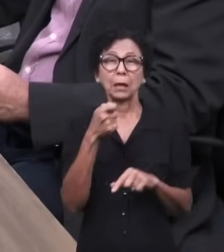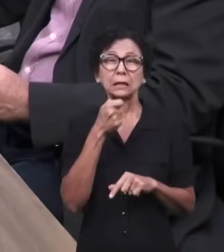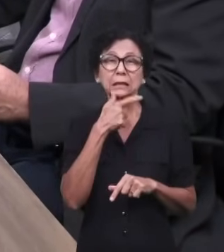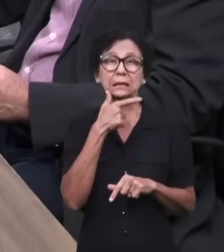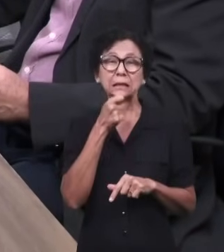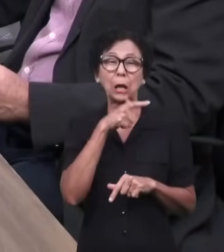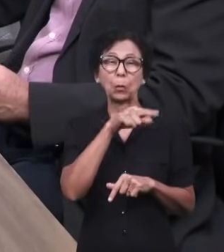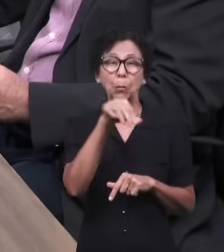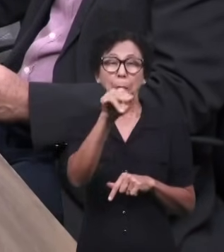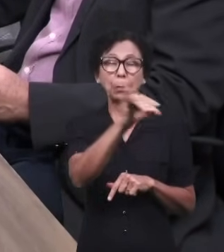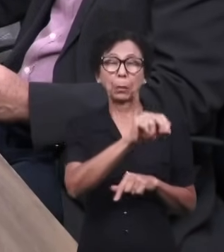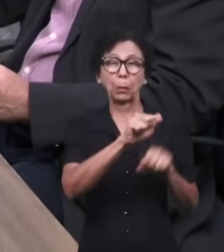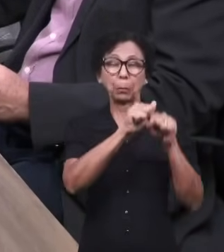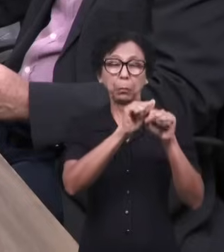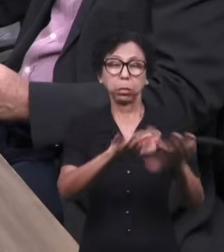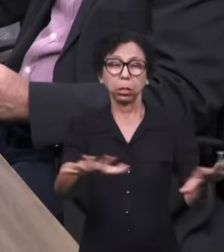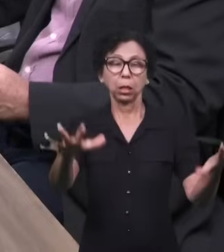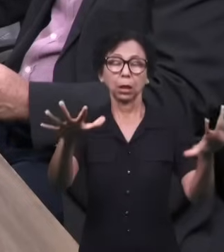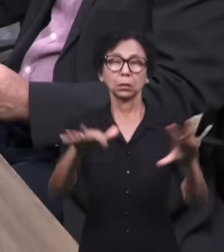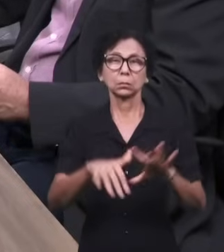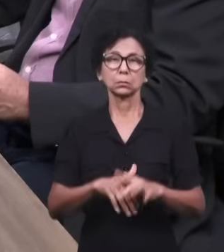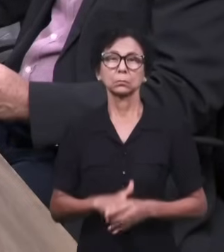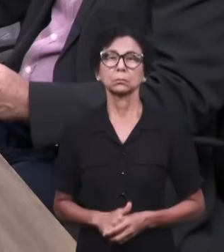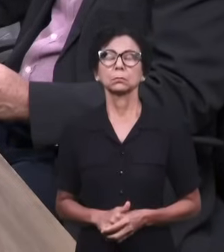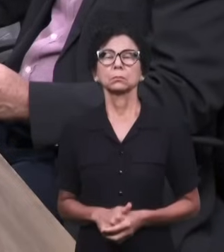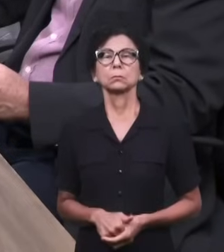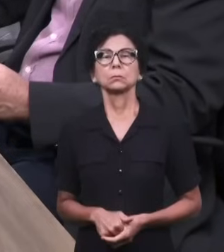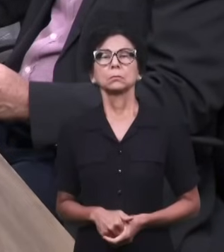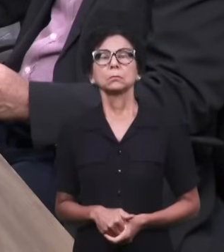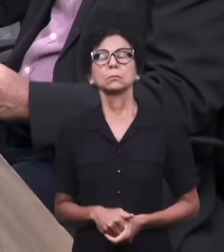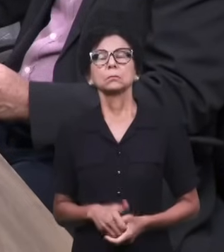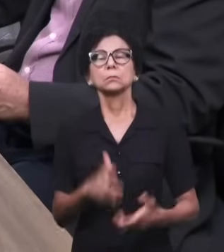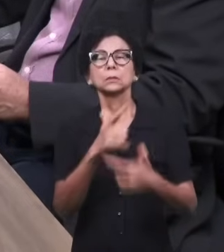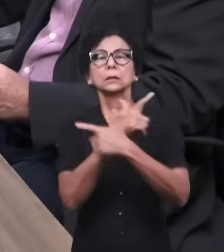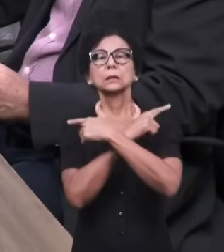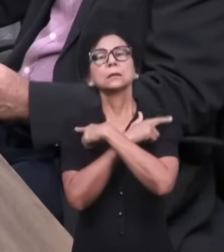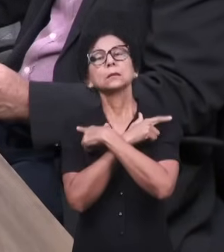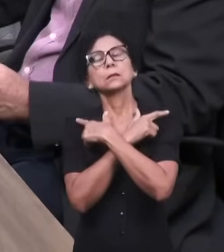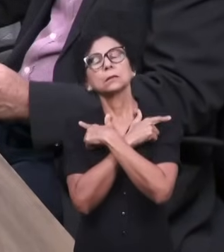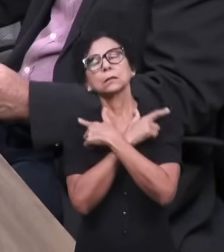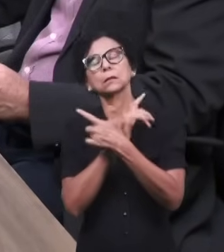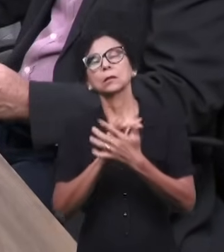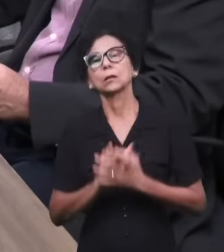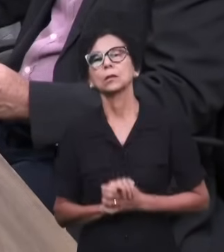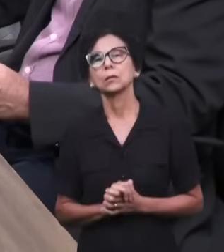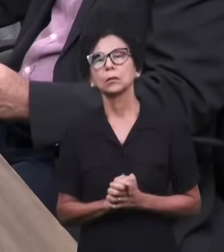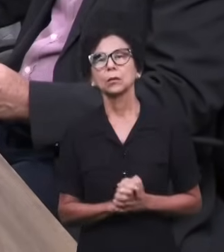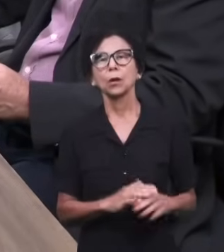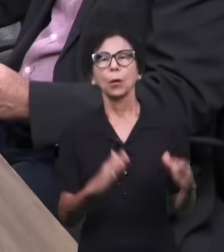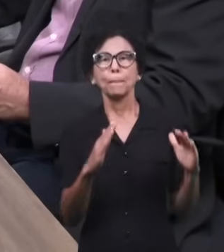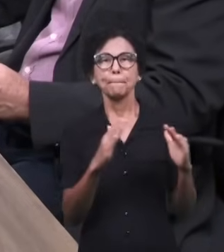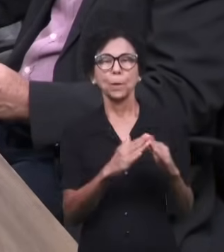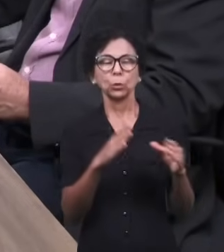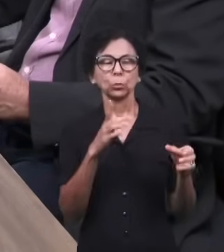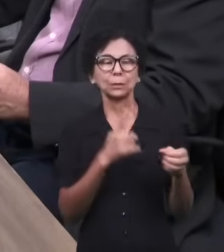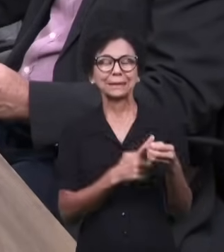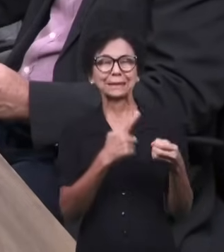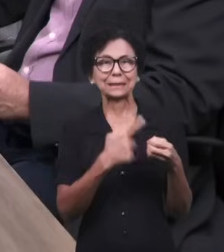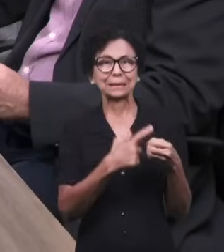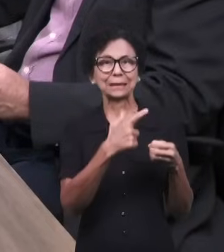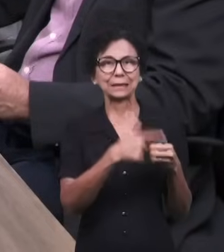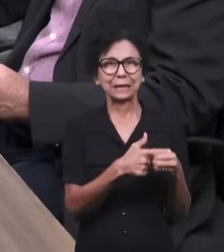aqui, que está no verso 12, que diz o seguinte: e Ló habitou nas cidades da campina